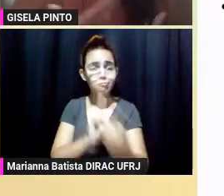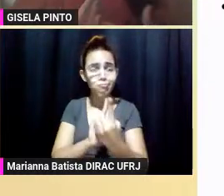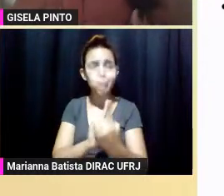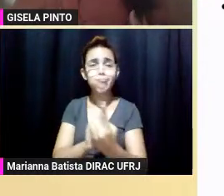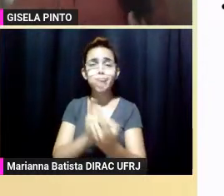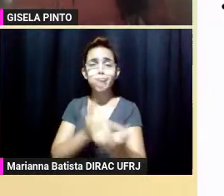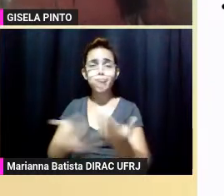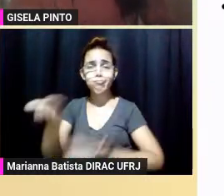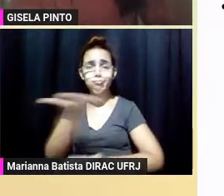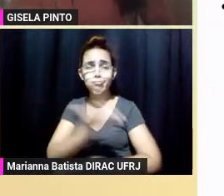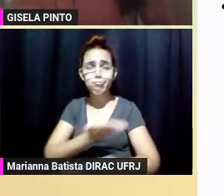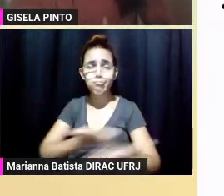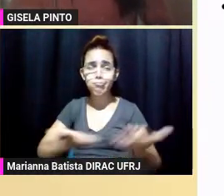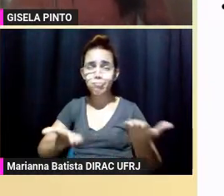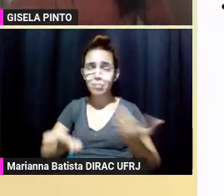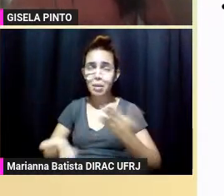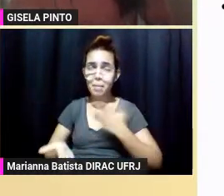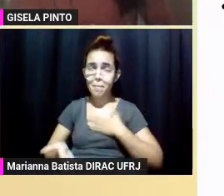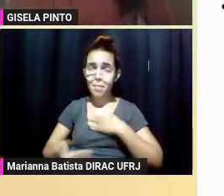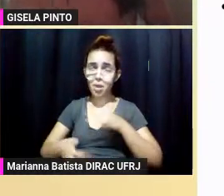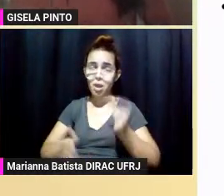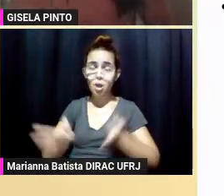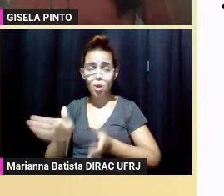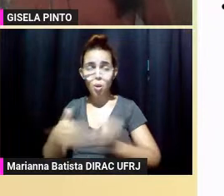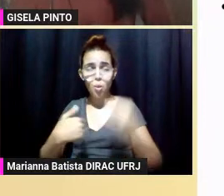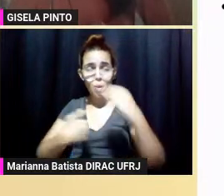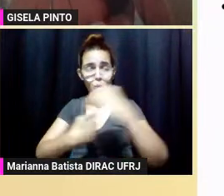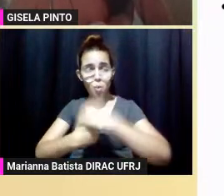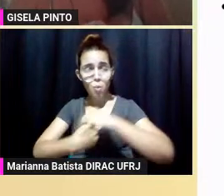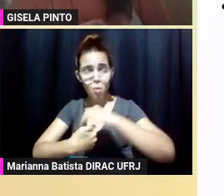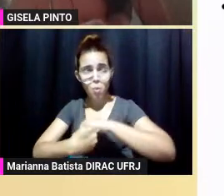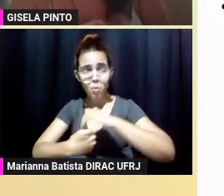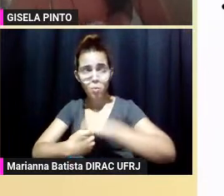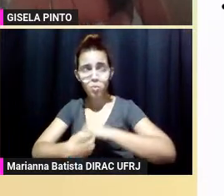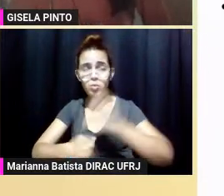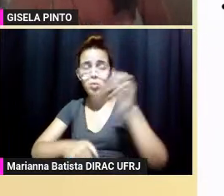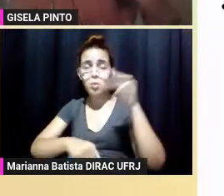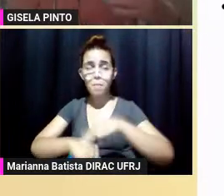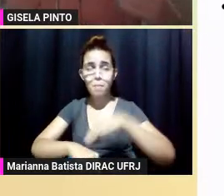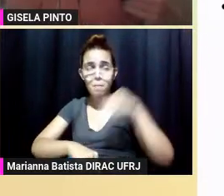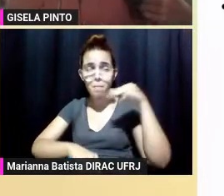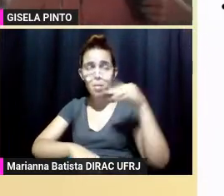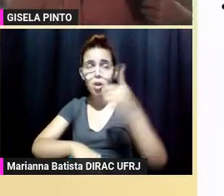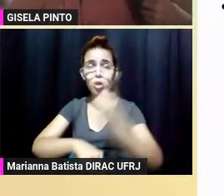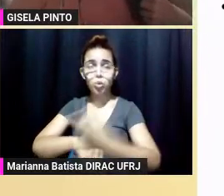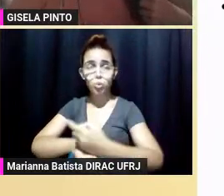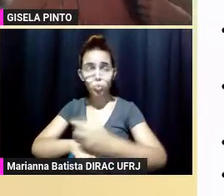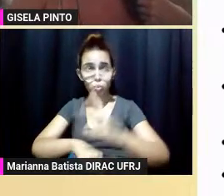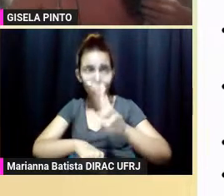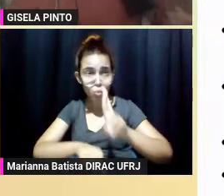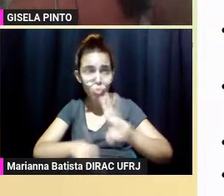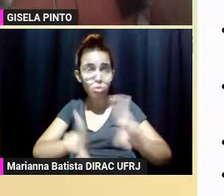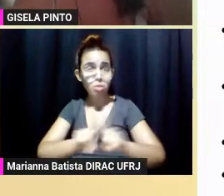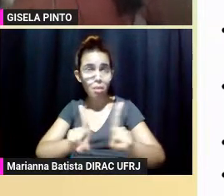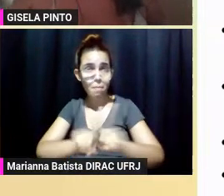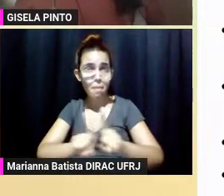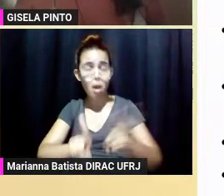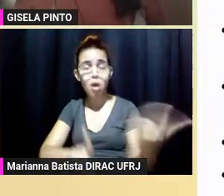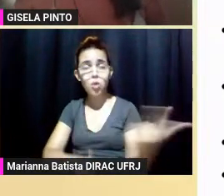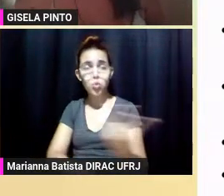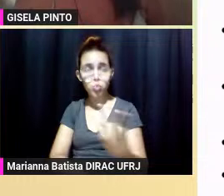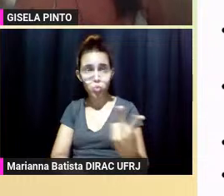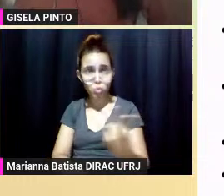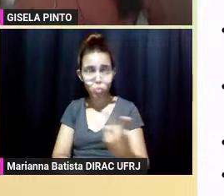tanto no mestrado quanto no doutorado. Então, fica... eu falo isso de uma posição de convivência mesmo,